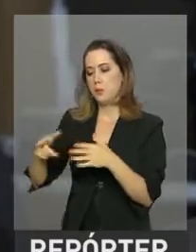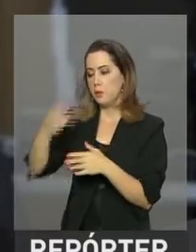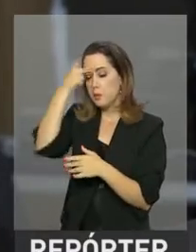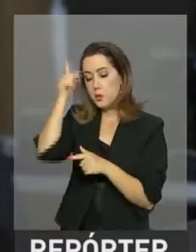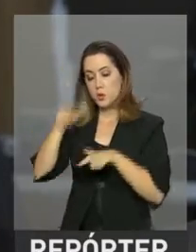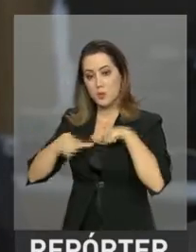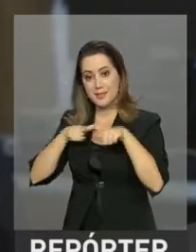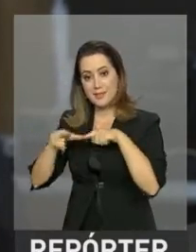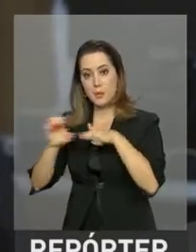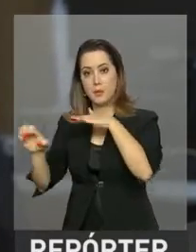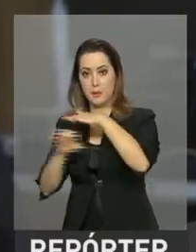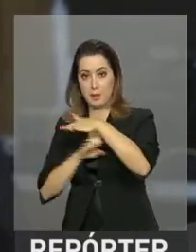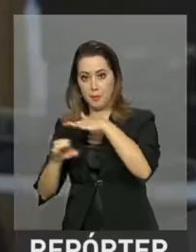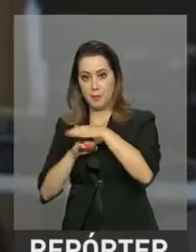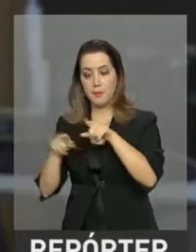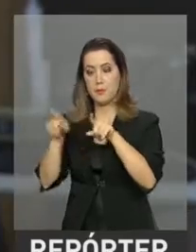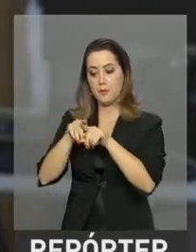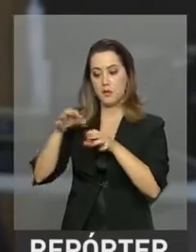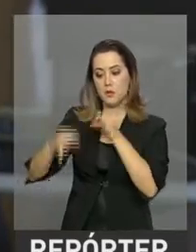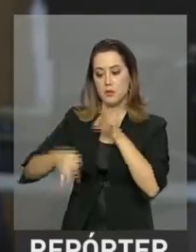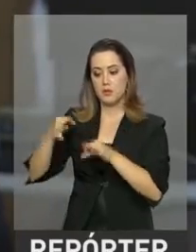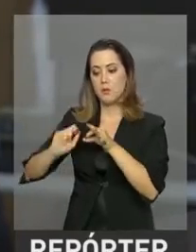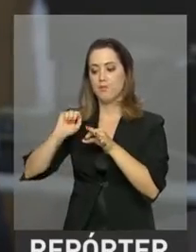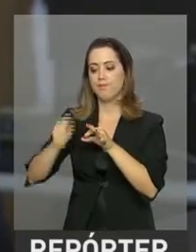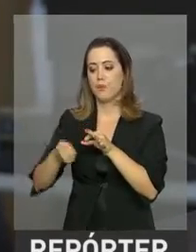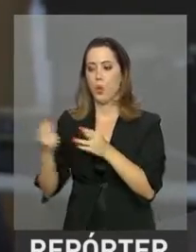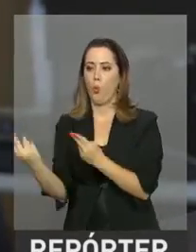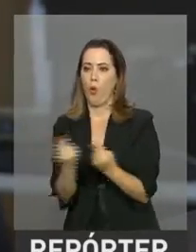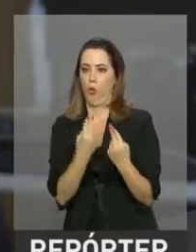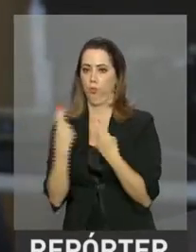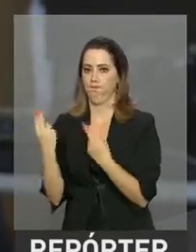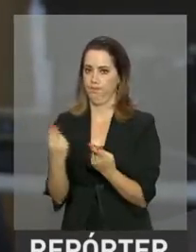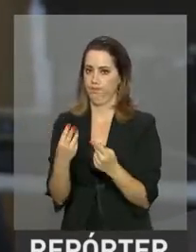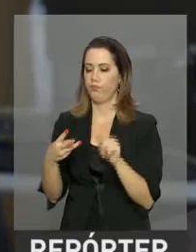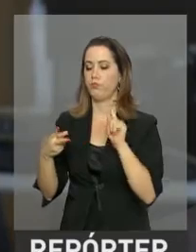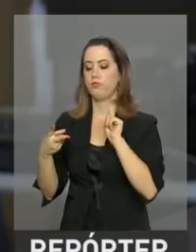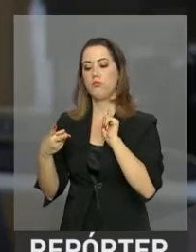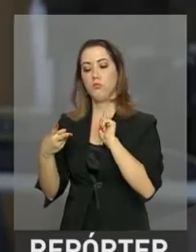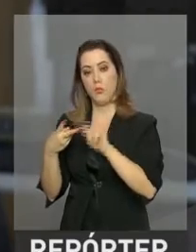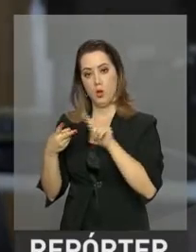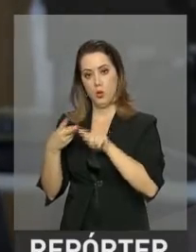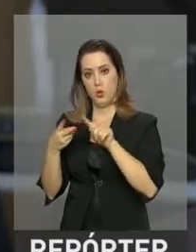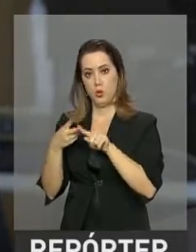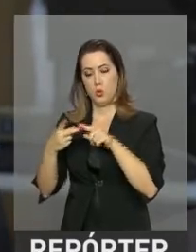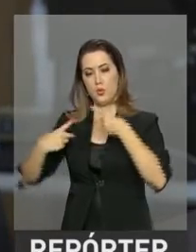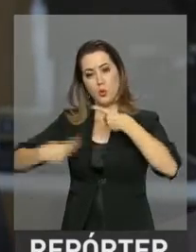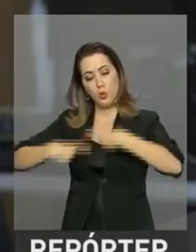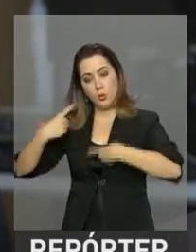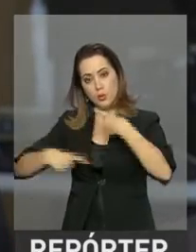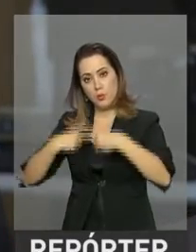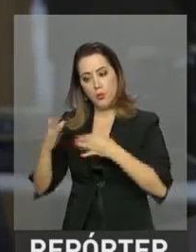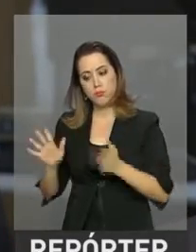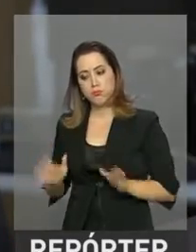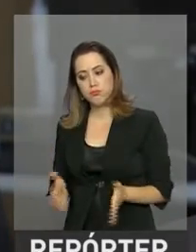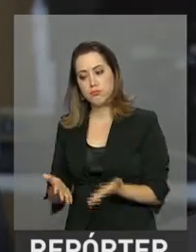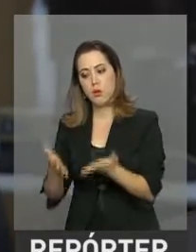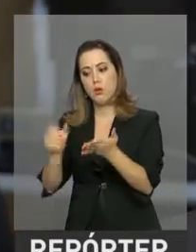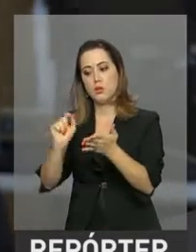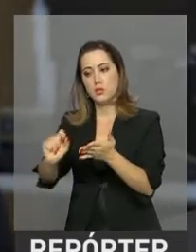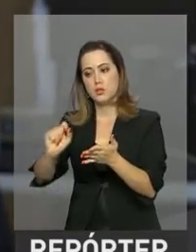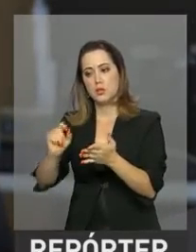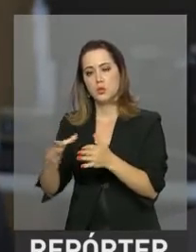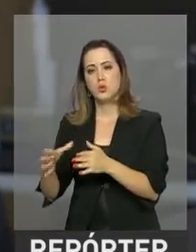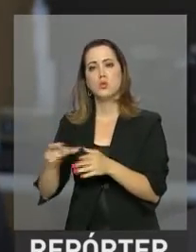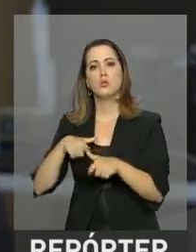empregador e pelo juiz, seja a mesma. O segundo eixo é políticas públicas que promova oportunidade de ocupação